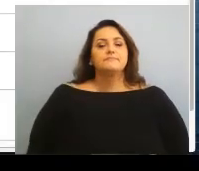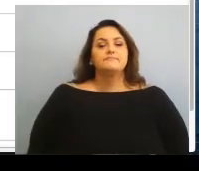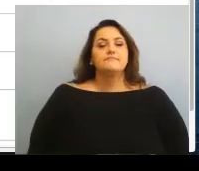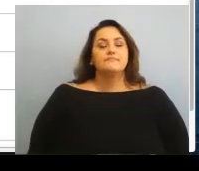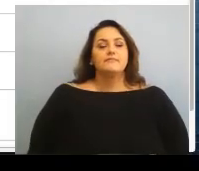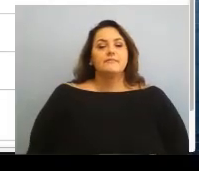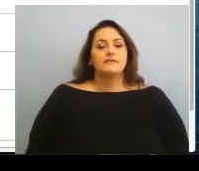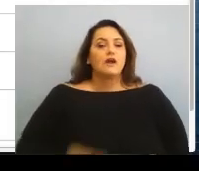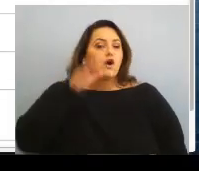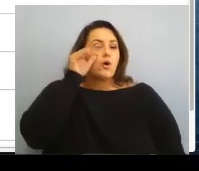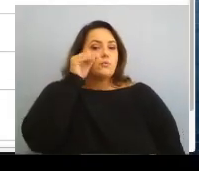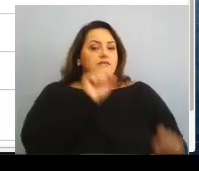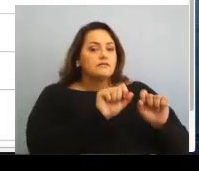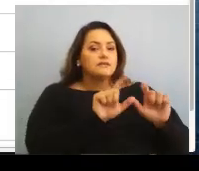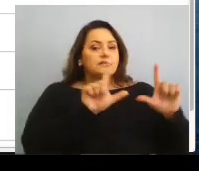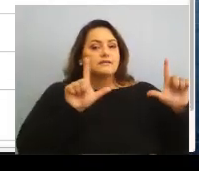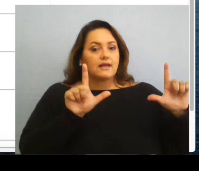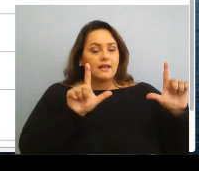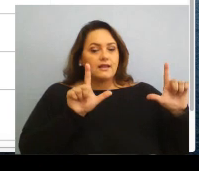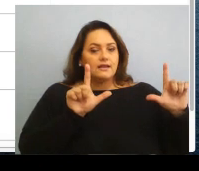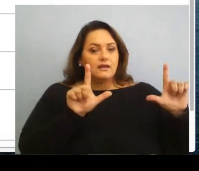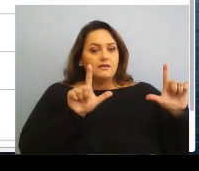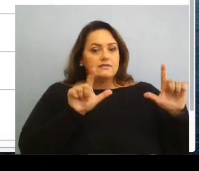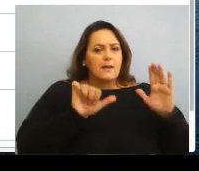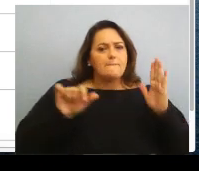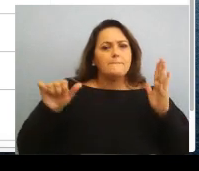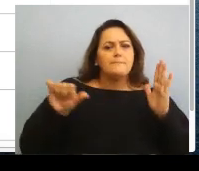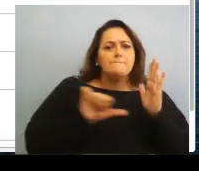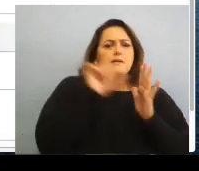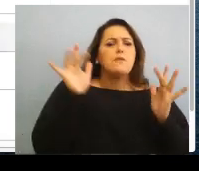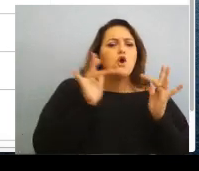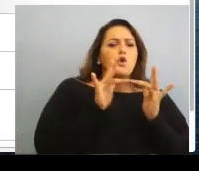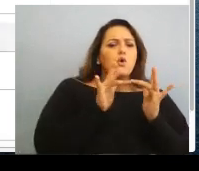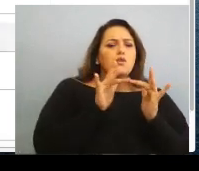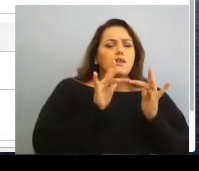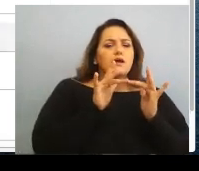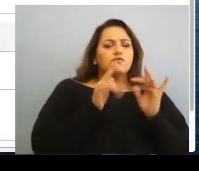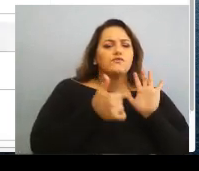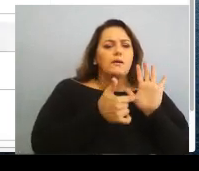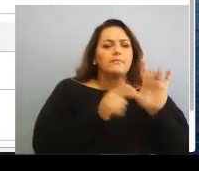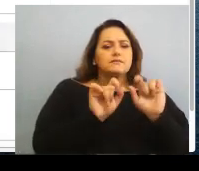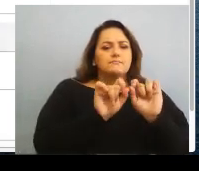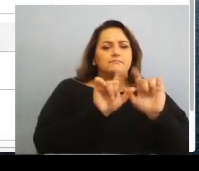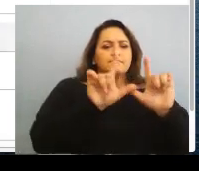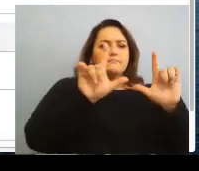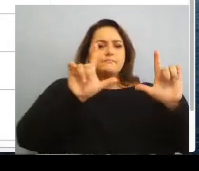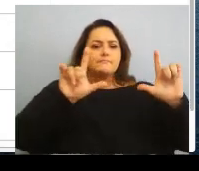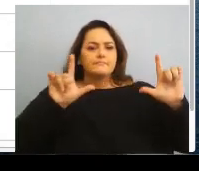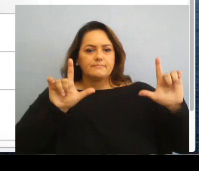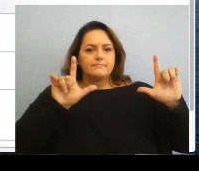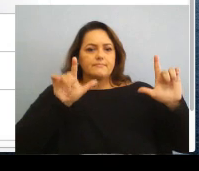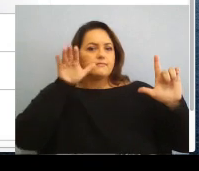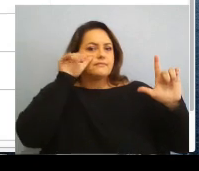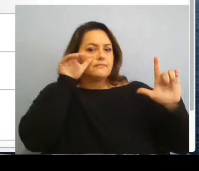www.mtr.cinir.gov.br, e como, assumindo que vai ser o seu primeiro contato, você vai ter a tela que está se apresentando aqui,